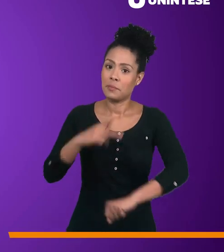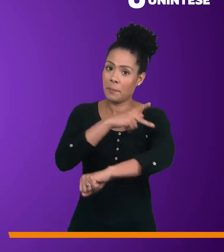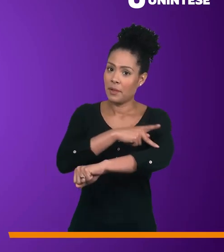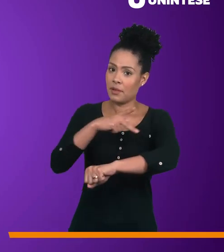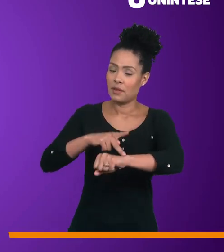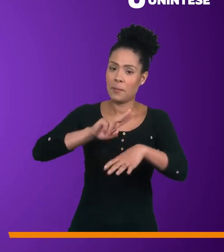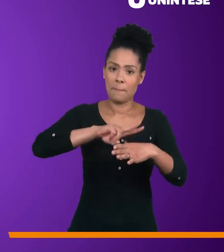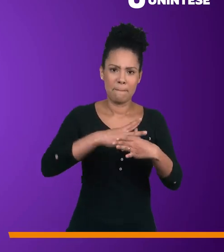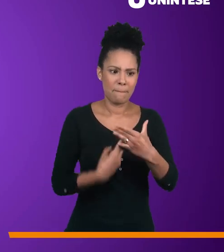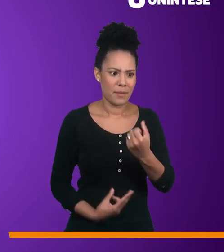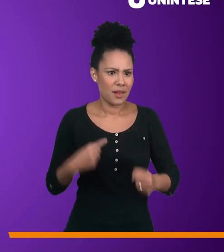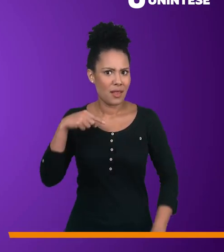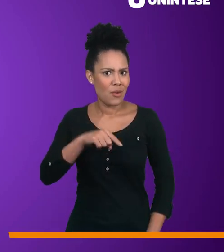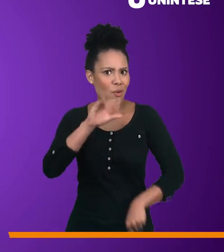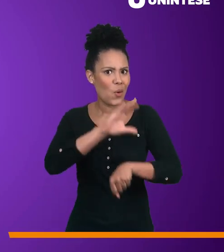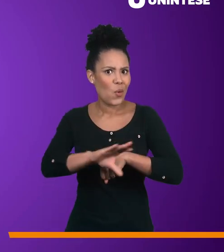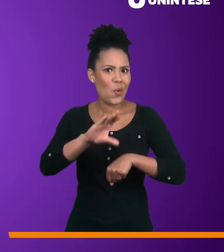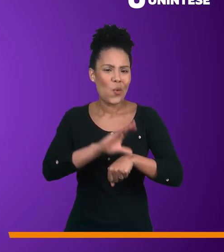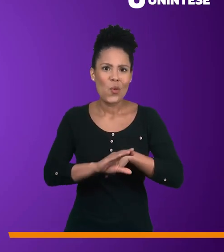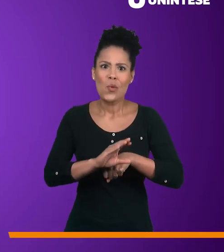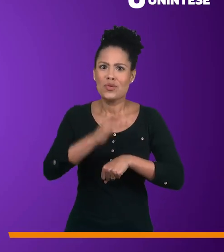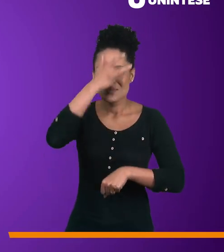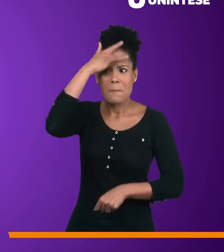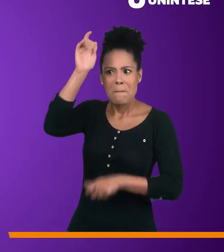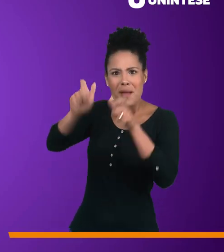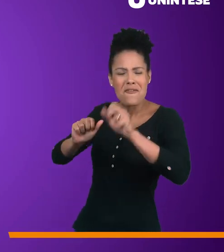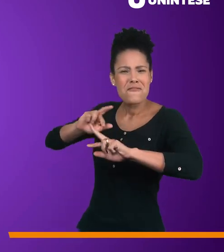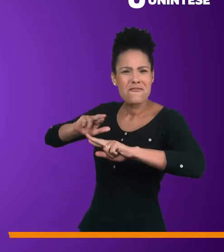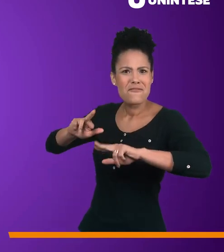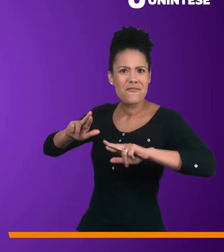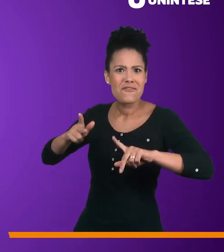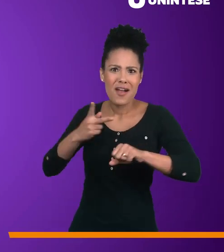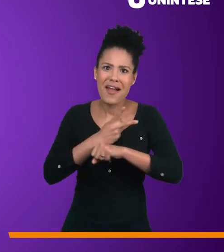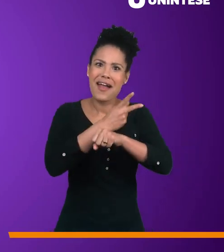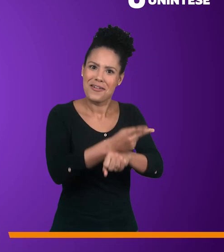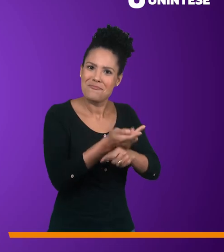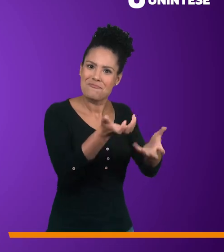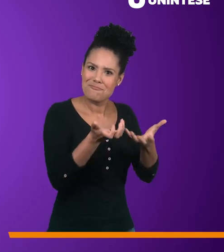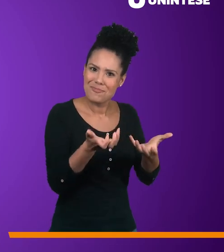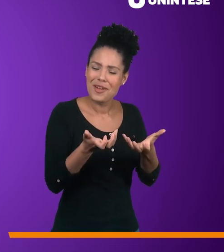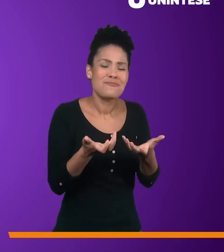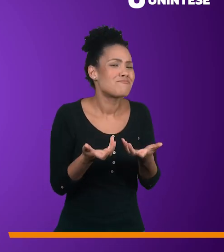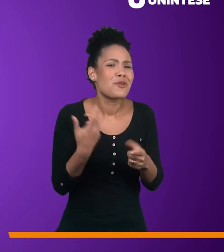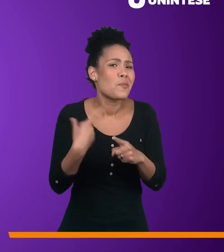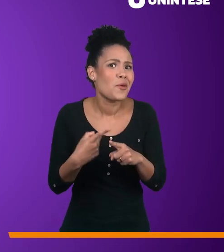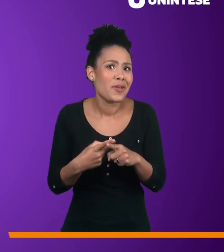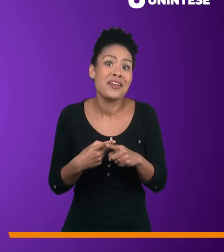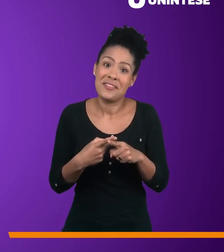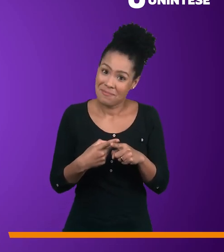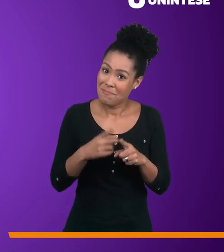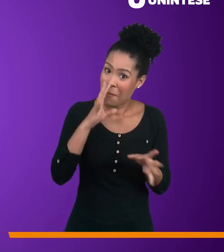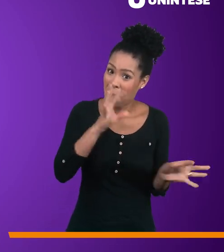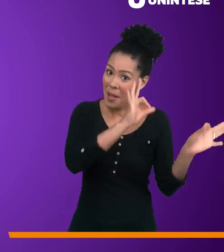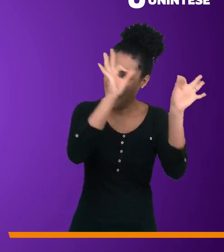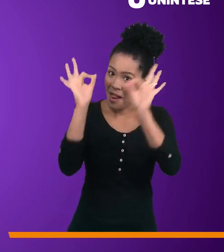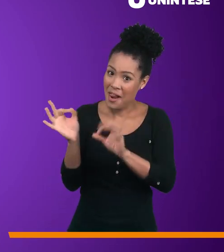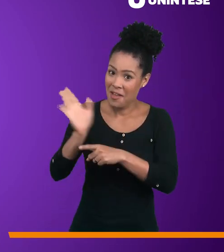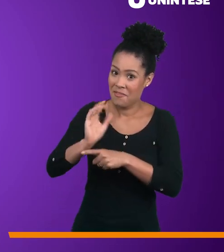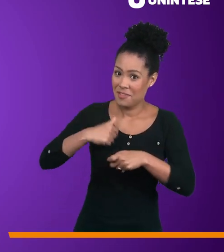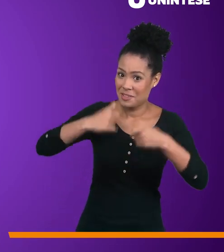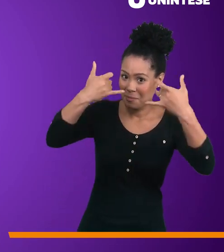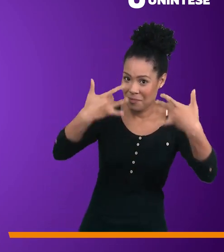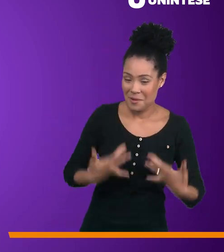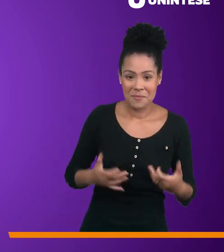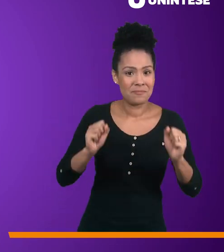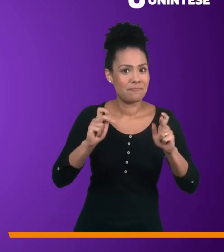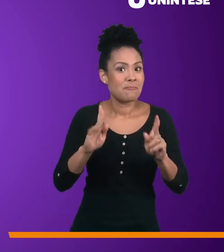Pedagogia bilingue é um dos cursos mais procurados da Uníndese atualmente. O motivo? Fique até o final do vídeo e eu te explico. Mas